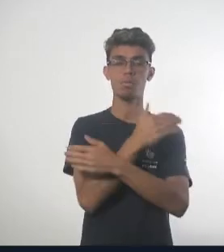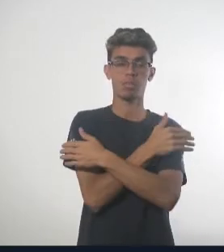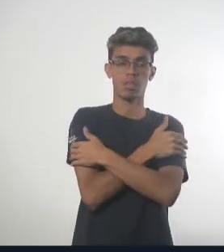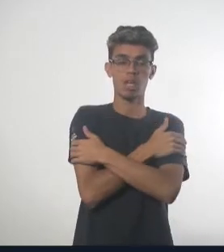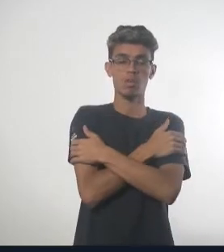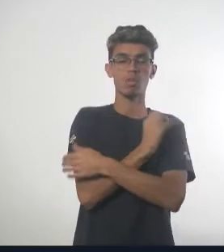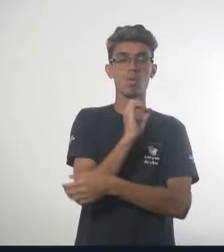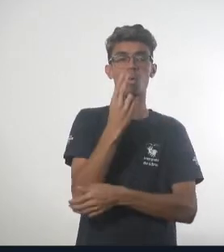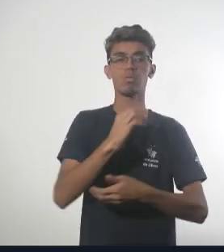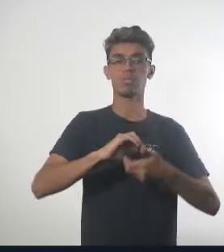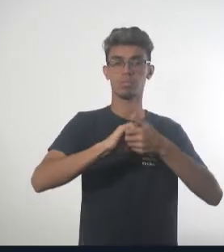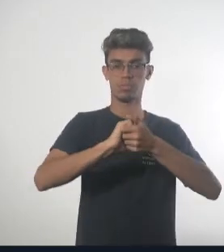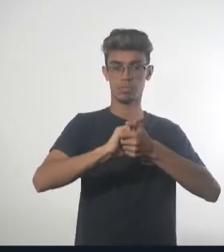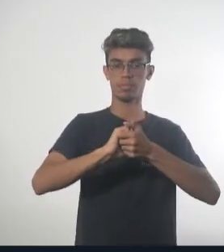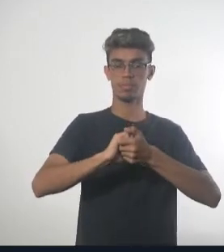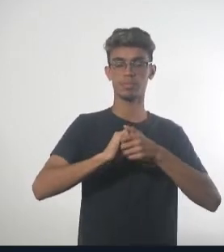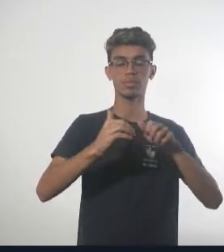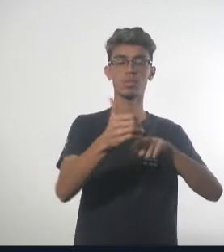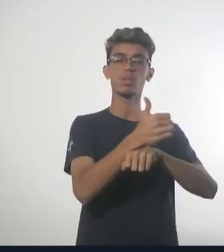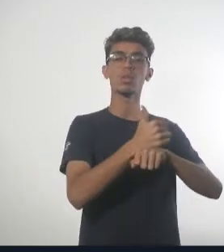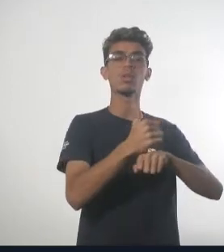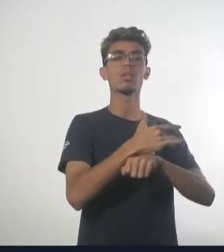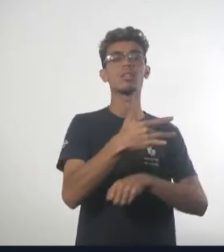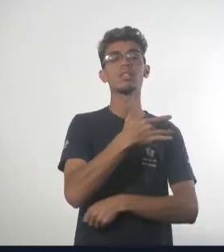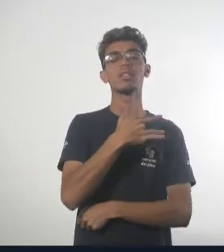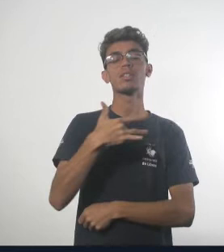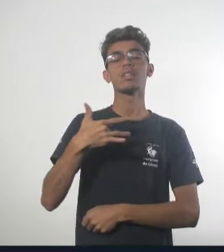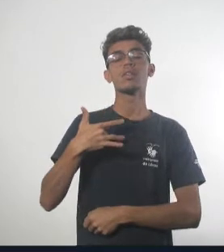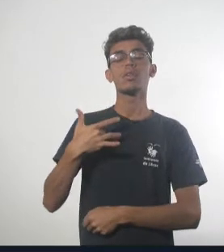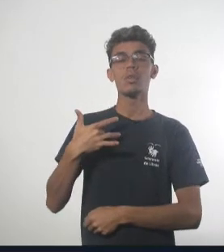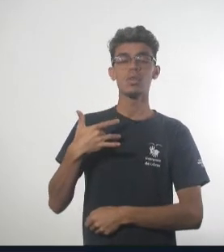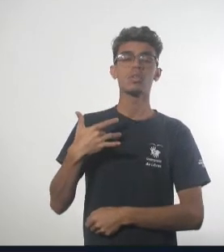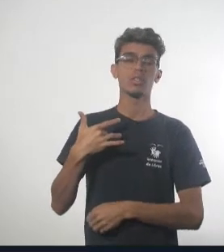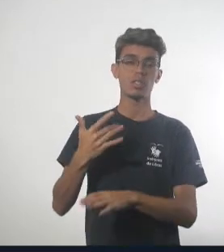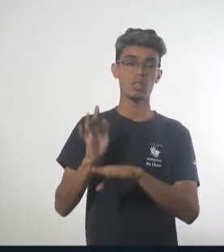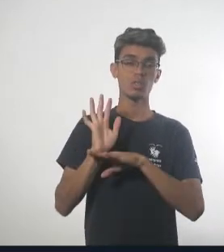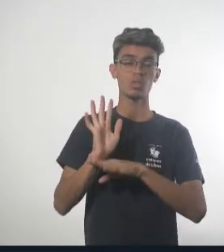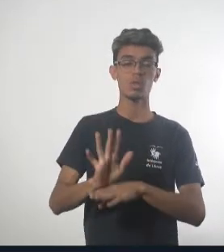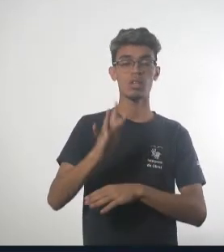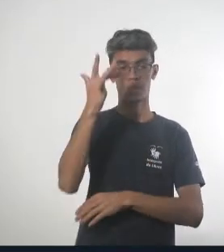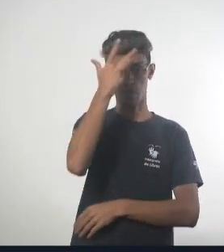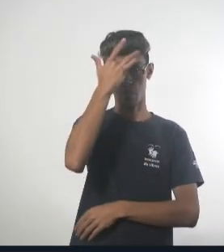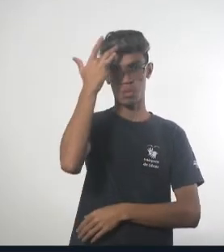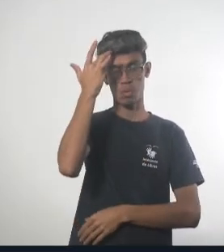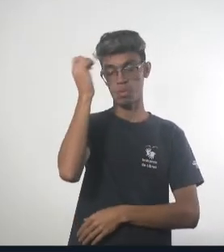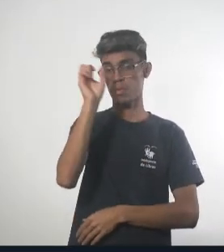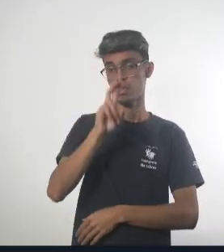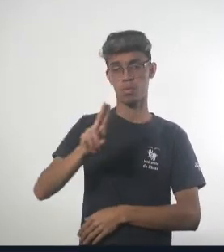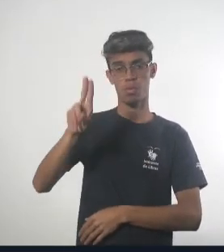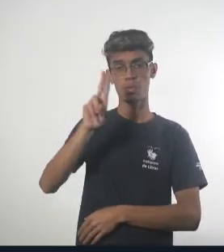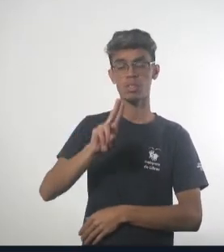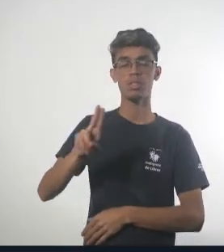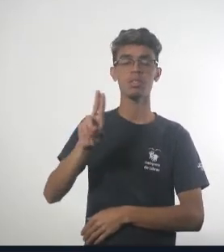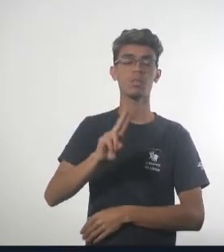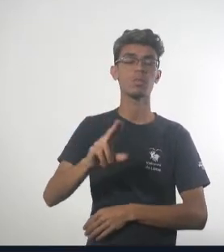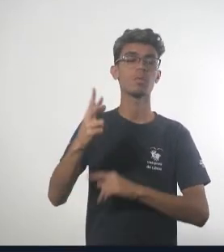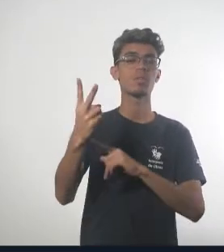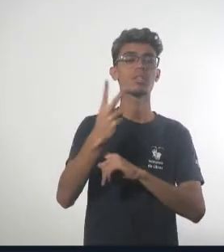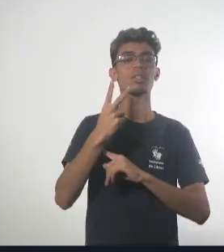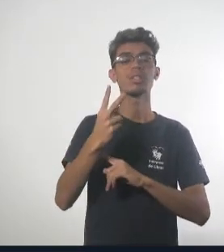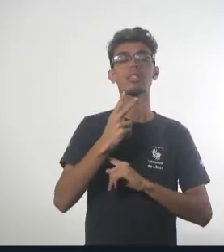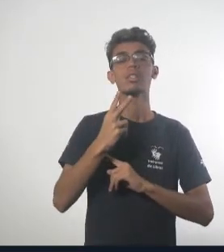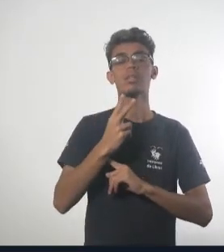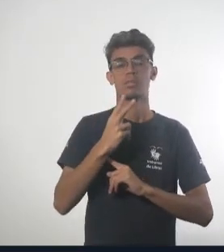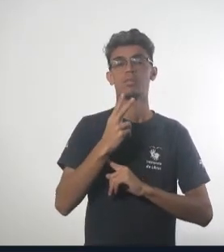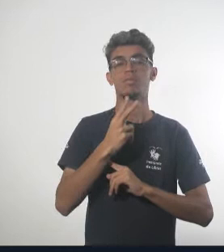de mãos, por exemplo. O profissional da saúde que prestou assistência a um caso de Covid sem utilizar os equipamentos de proteção individual de